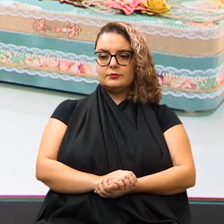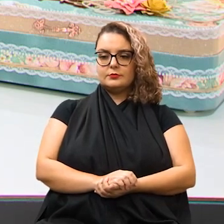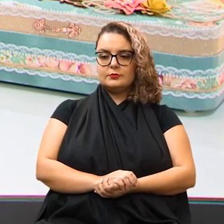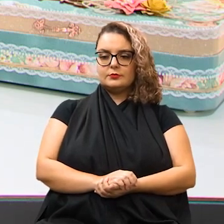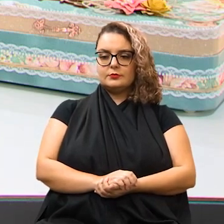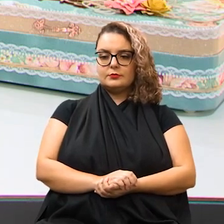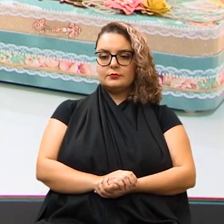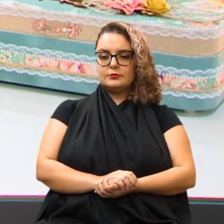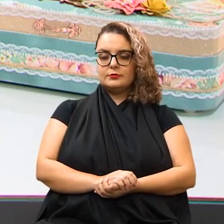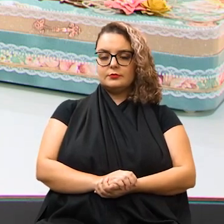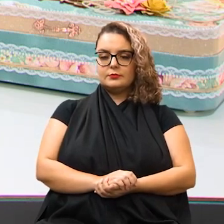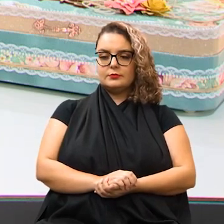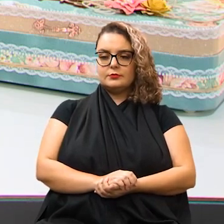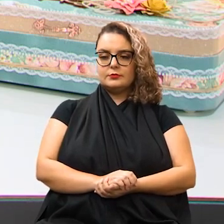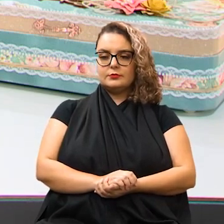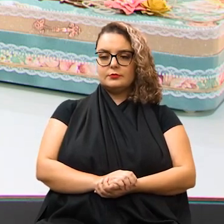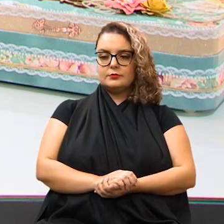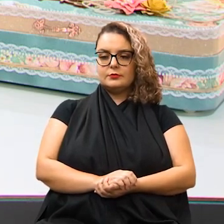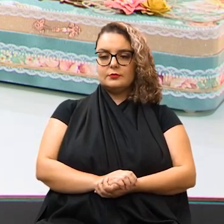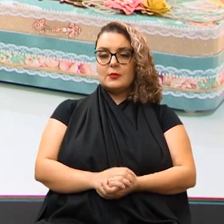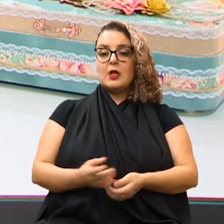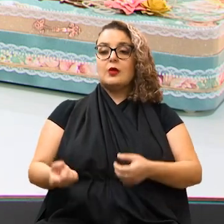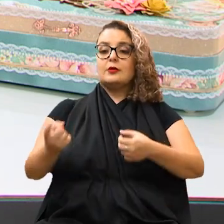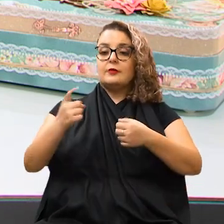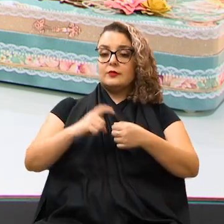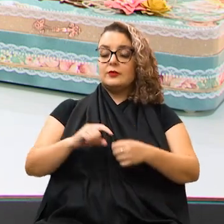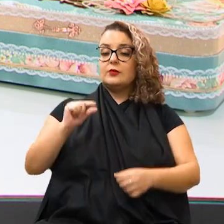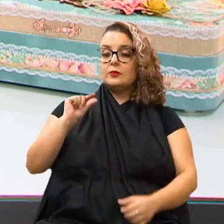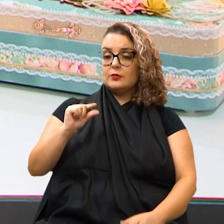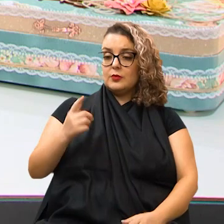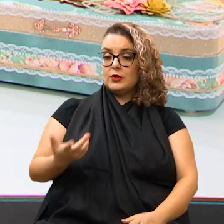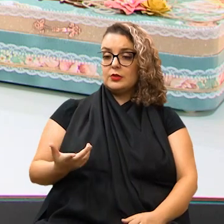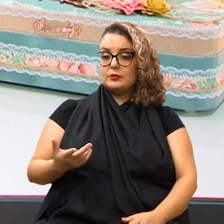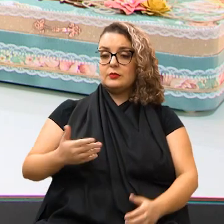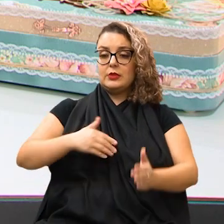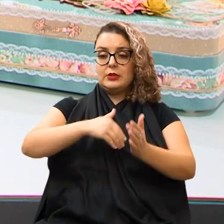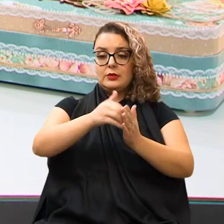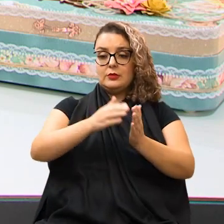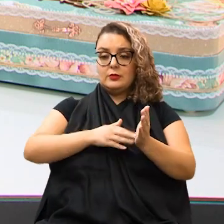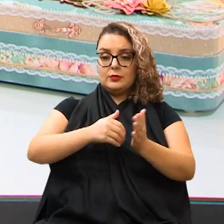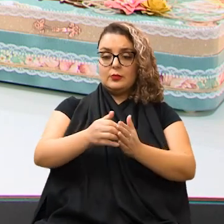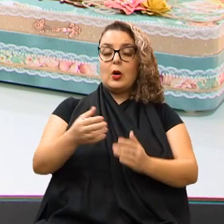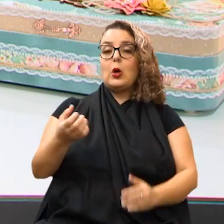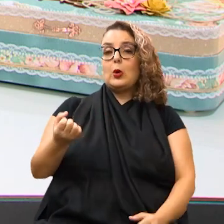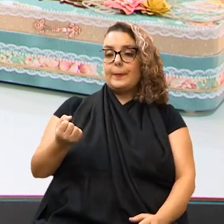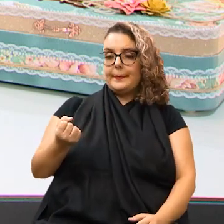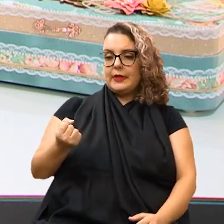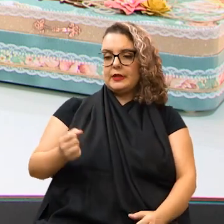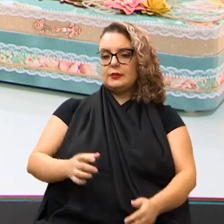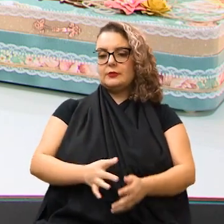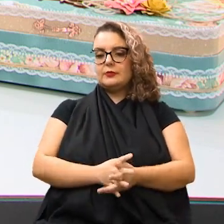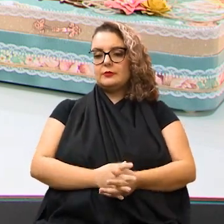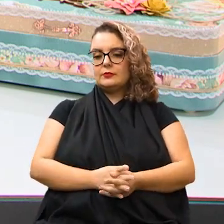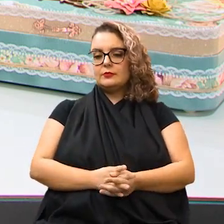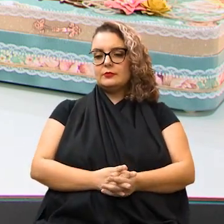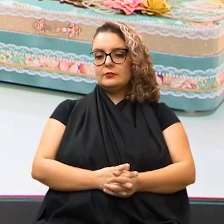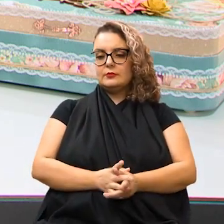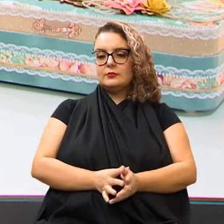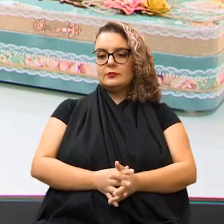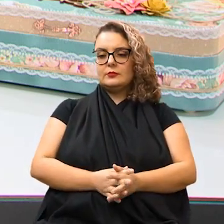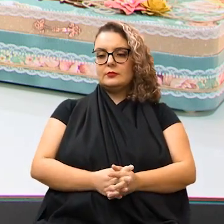Esse pincelzinho volta pra lá. E eu vou voltar agora com um pouquinho, com aquele meu pincelzinho que eu passei o branco. Deixa eu pegar